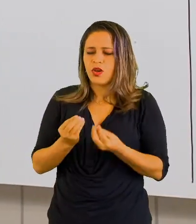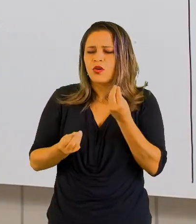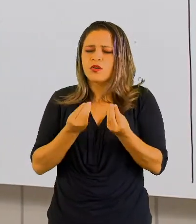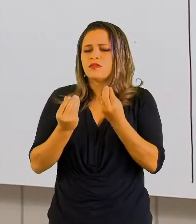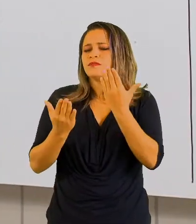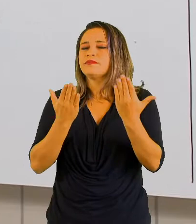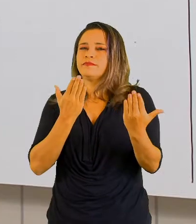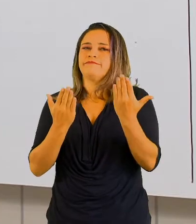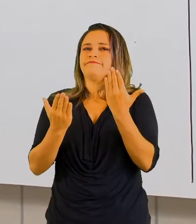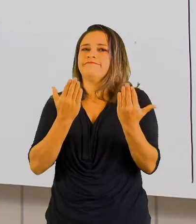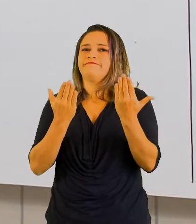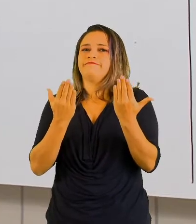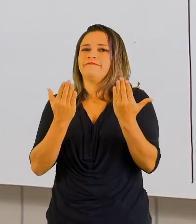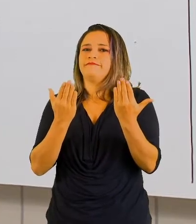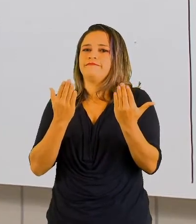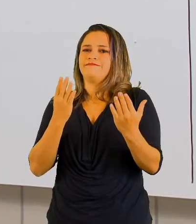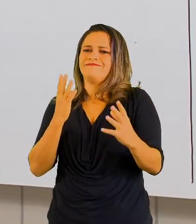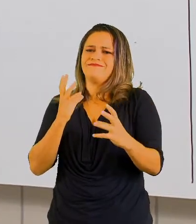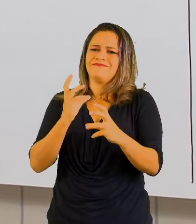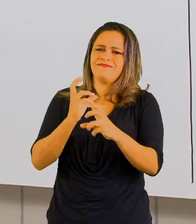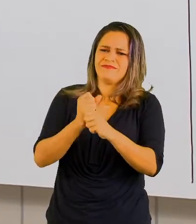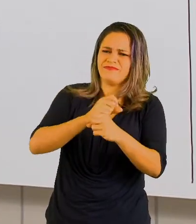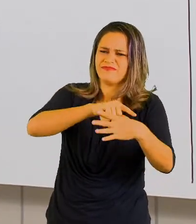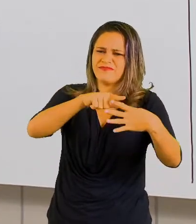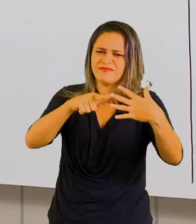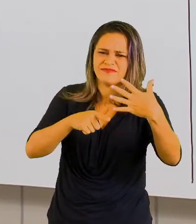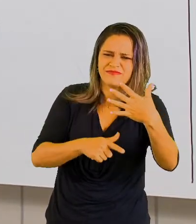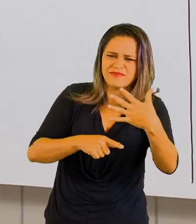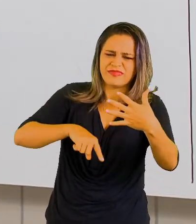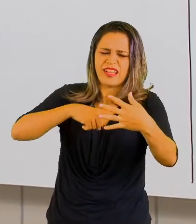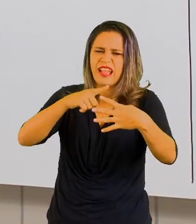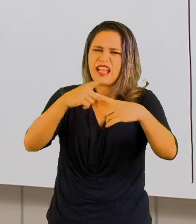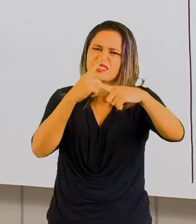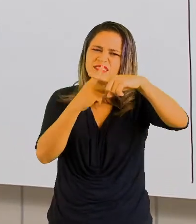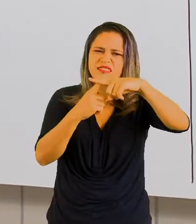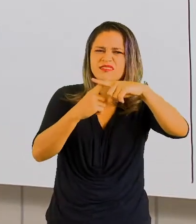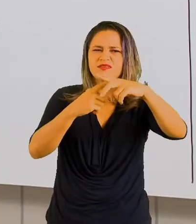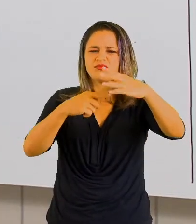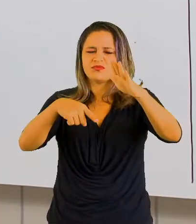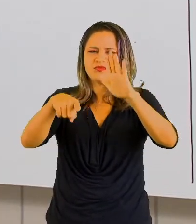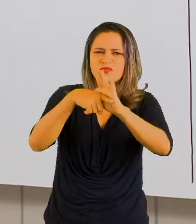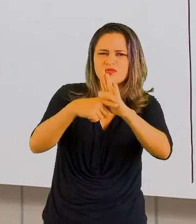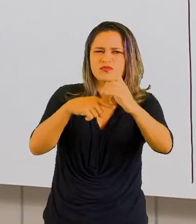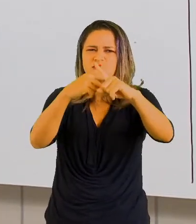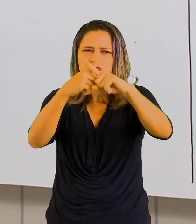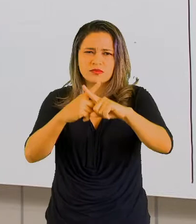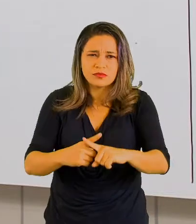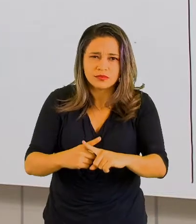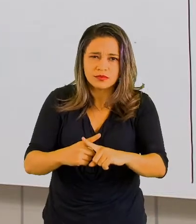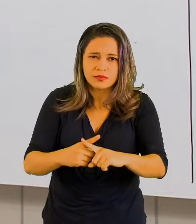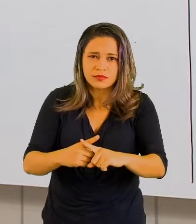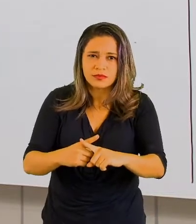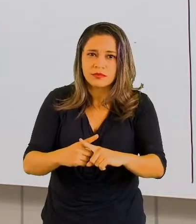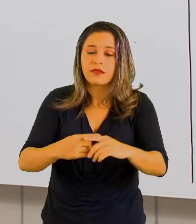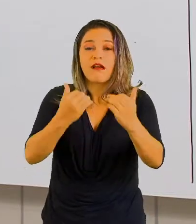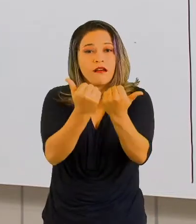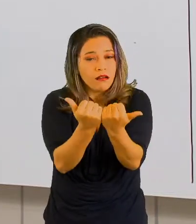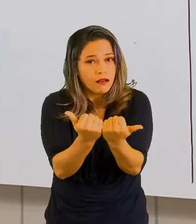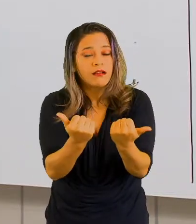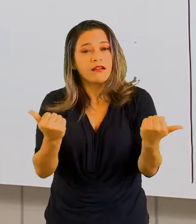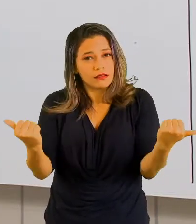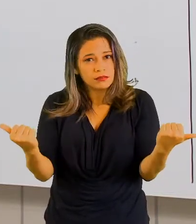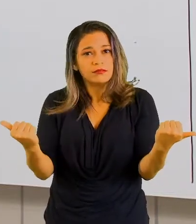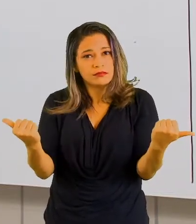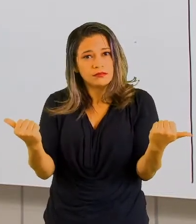as operações de adição, subtração, multiplicação à reta numérica. Veja